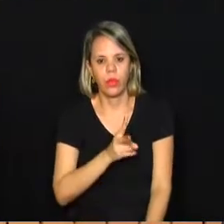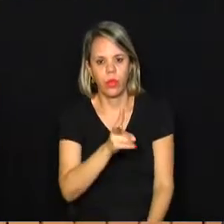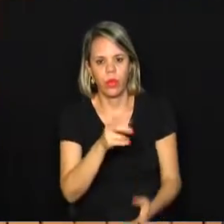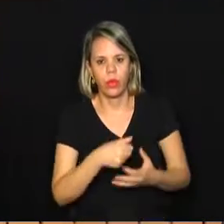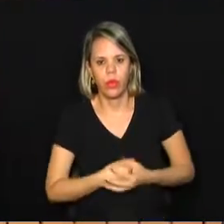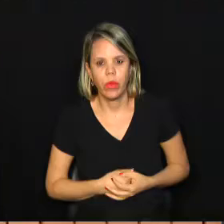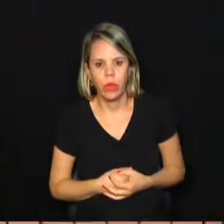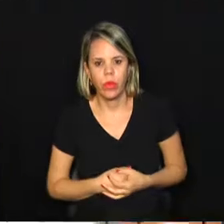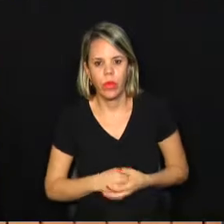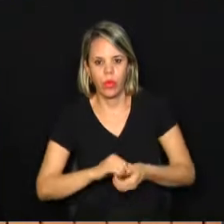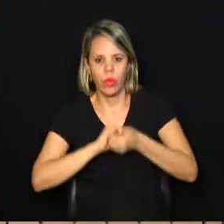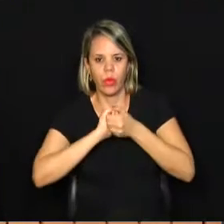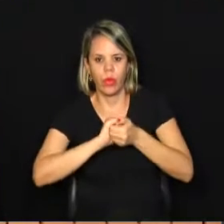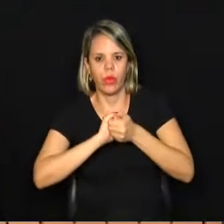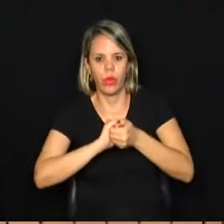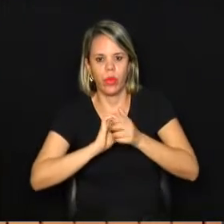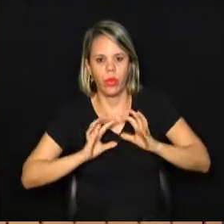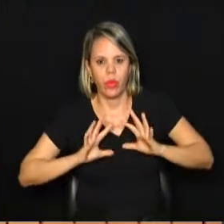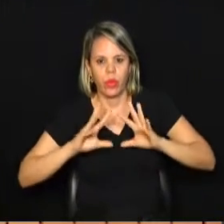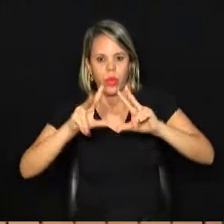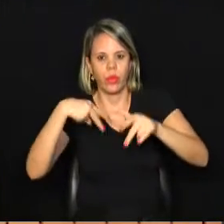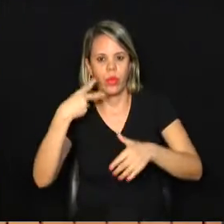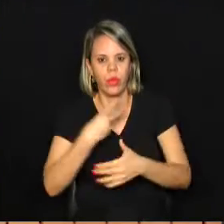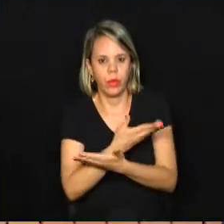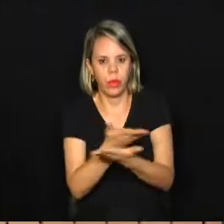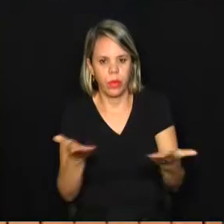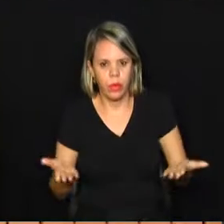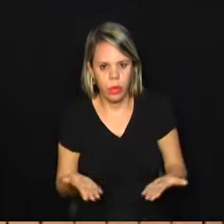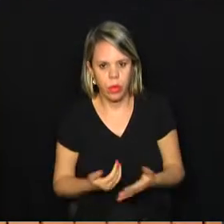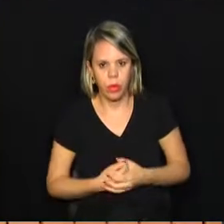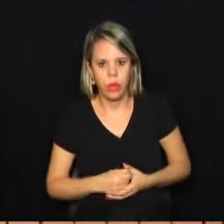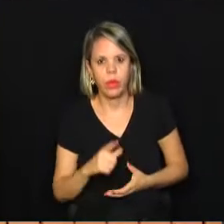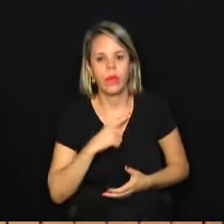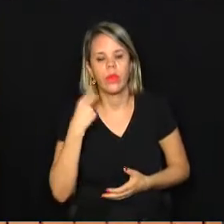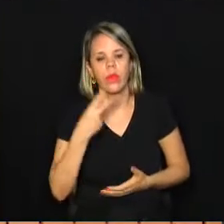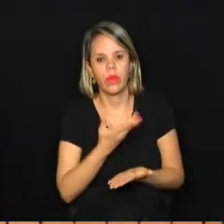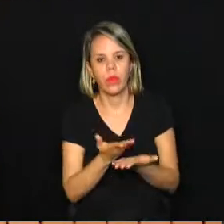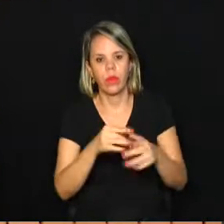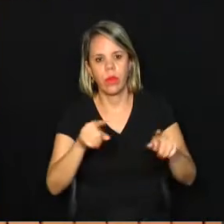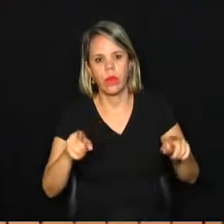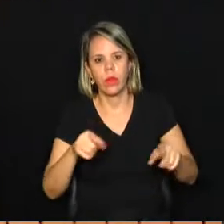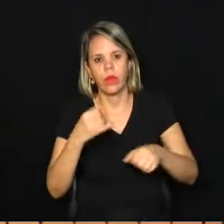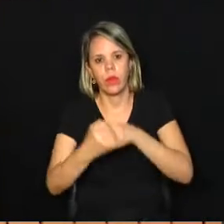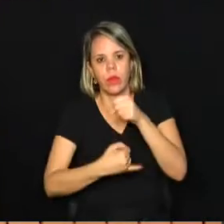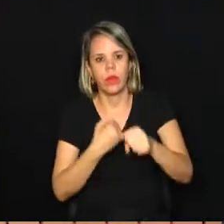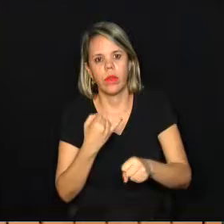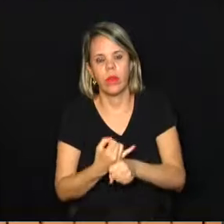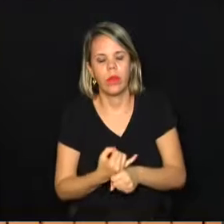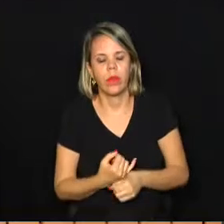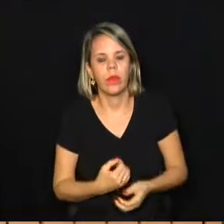então, cumprimentar a todos os vereadores. Não sei se temos vereadores na sala neste momento.